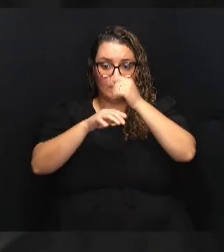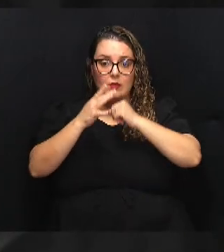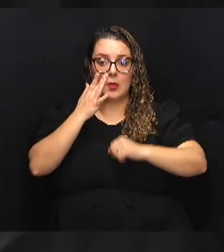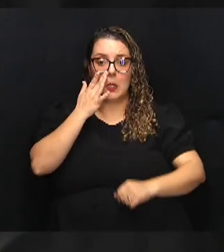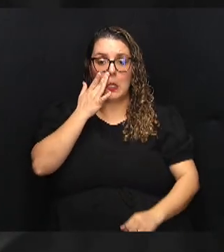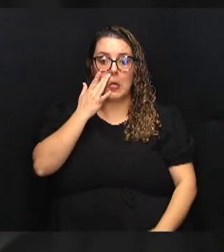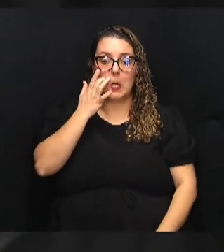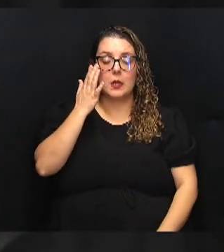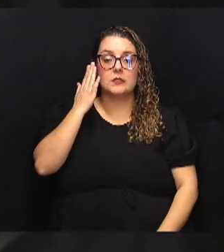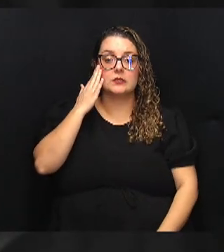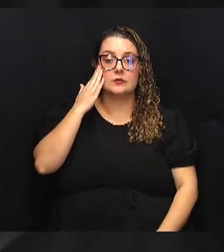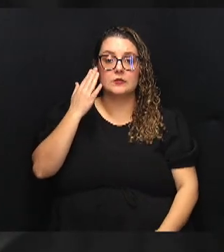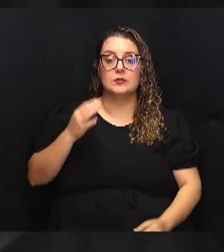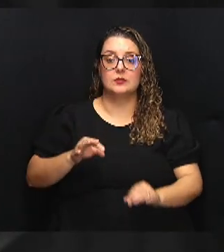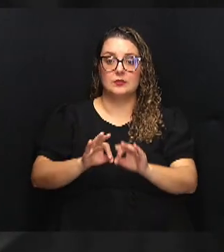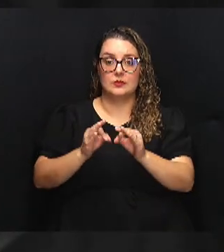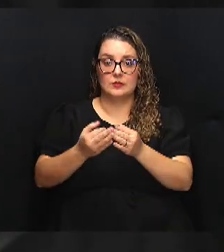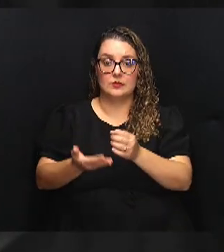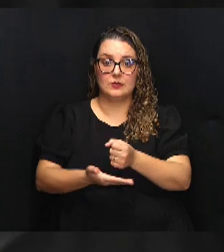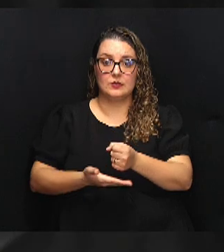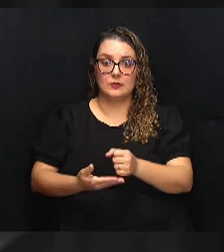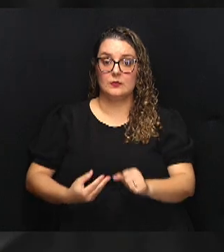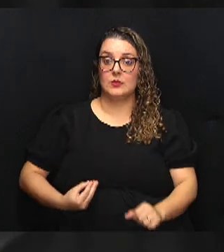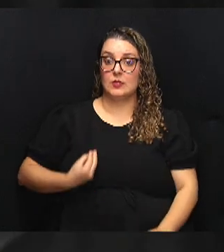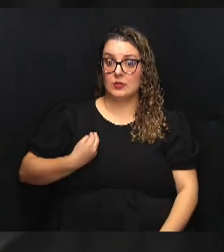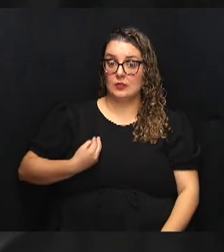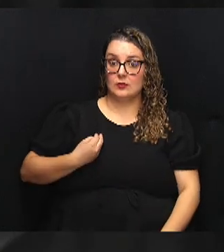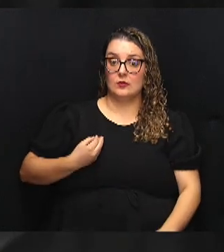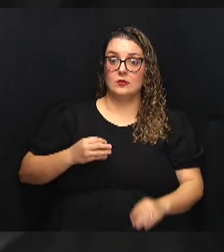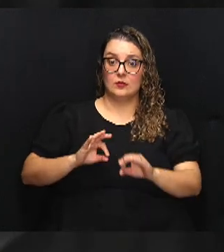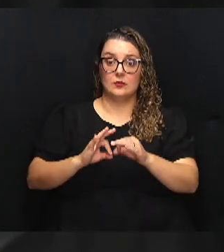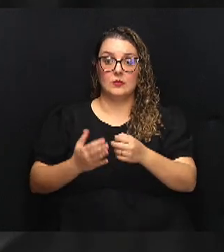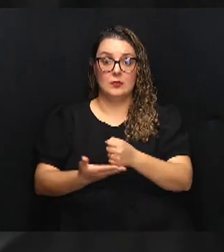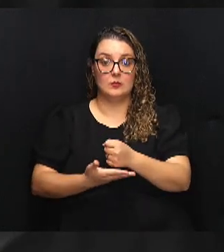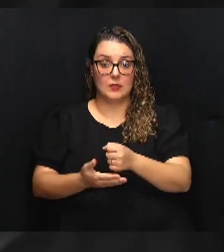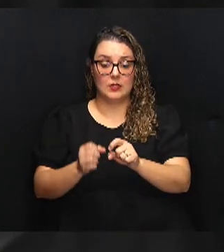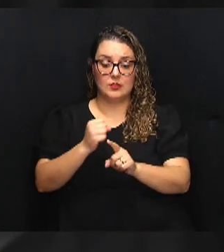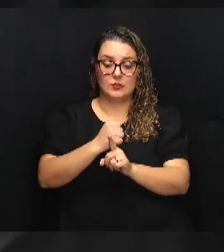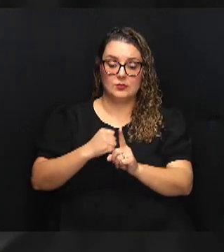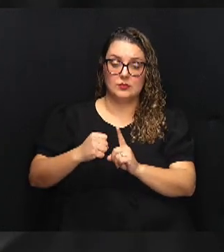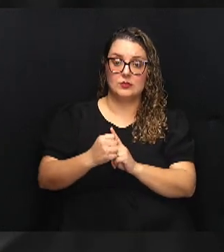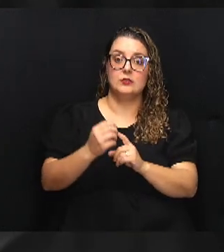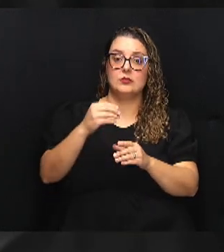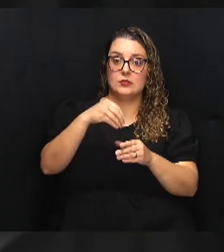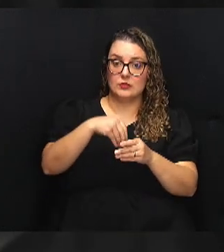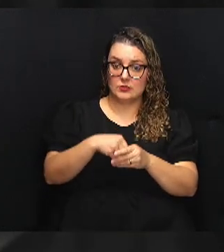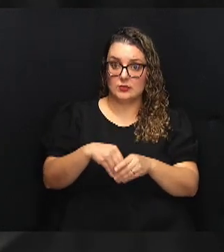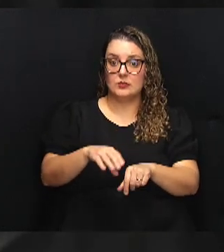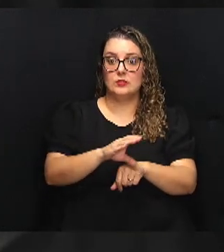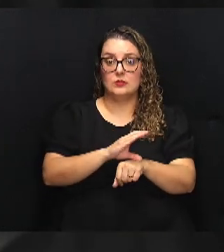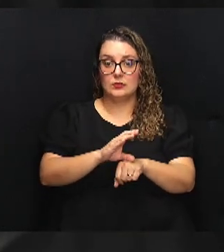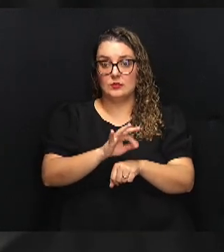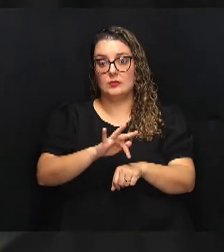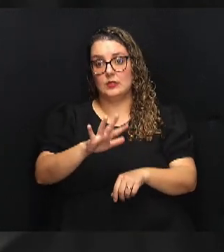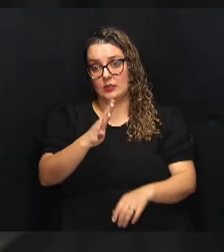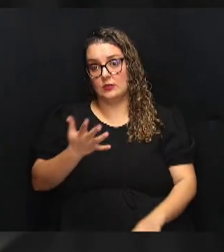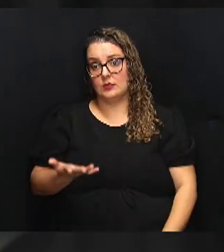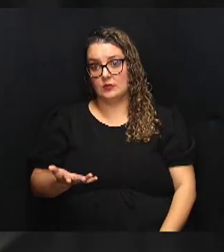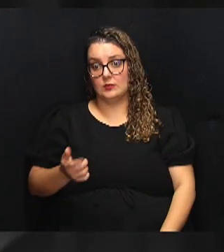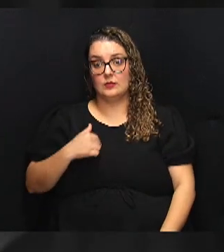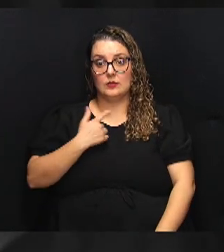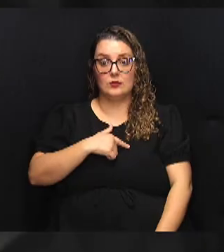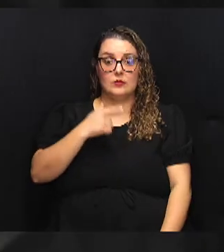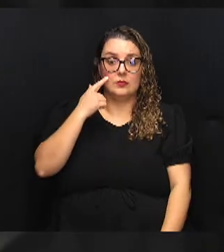a família ela é a base da vida, ela é a base da sociedade. Isso até está previsto na Constituição Federal. Então, a nossa